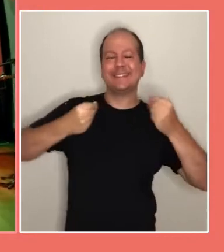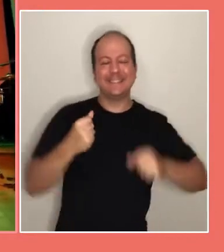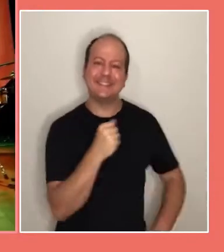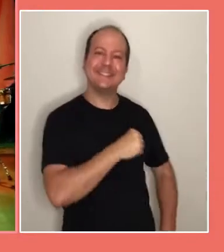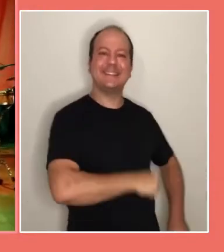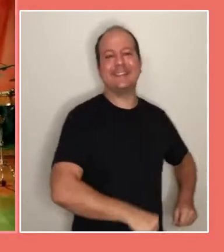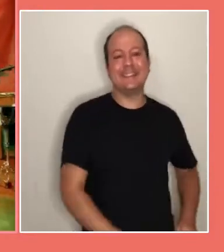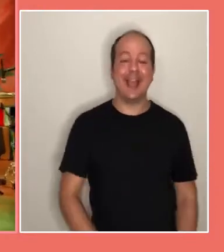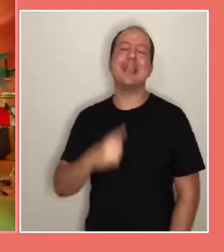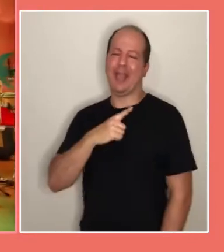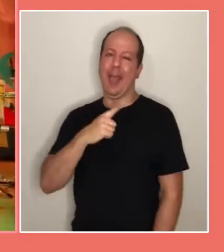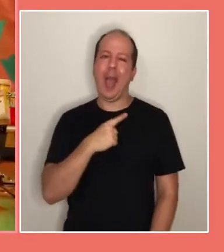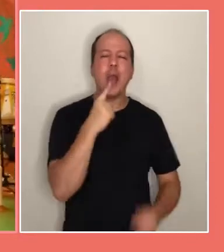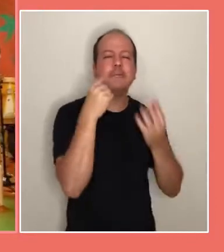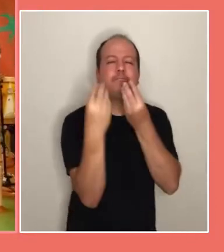paladar. É lá que tá.